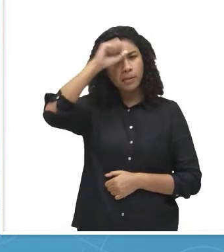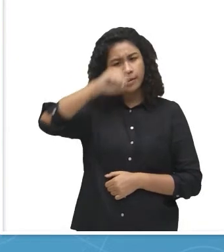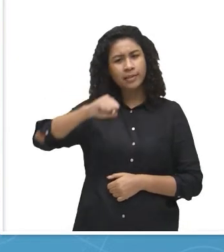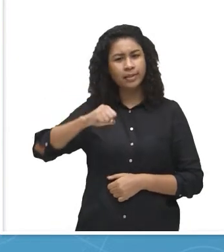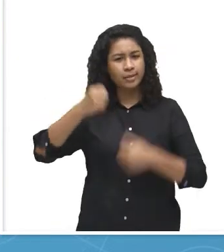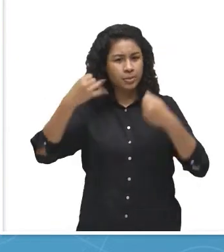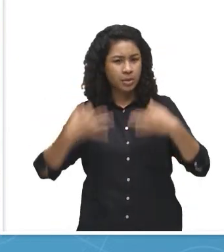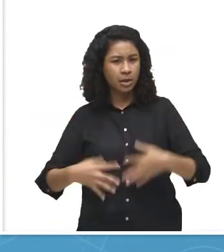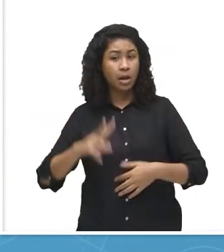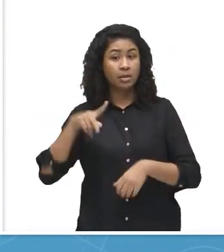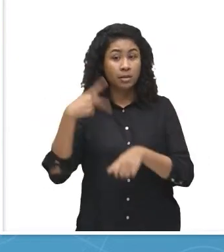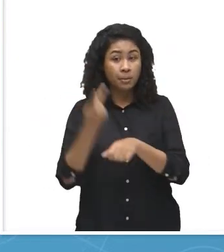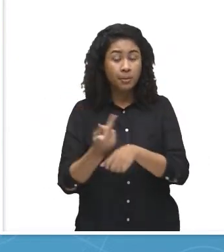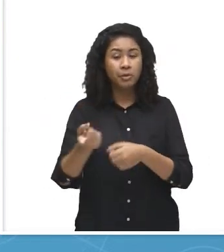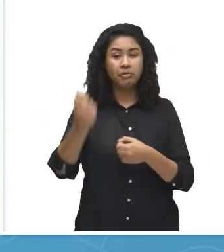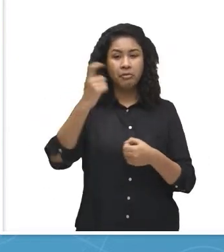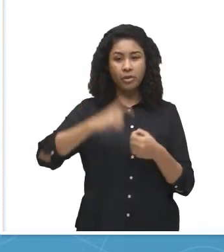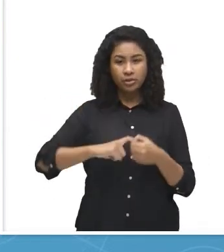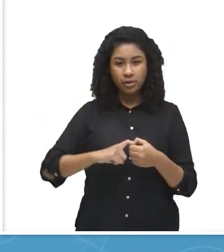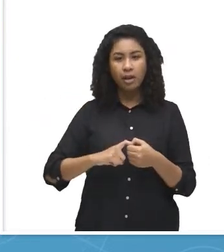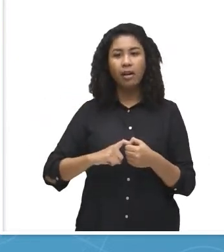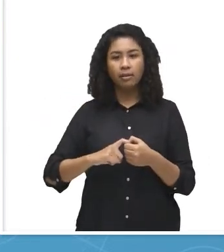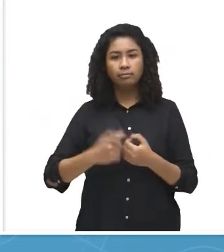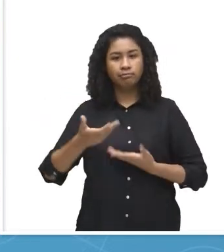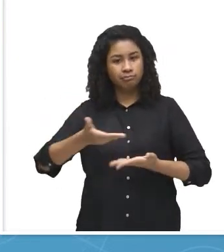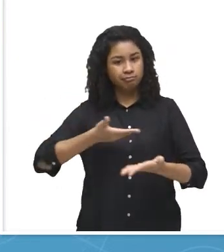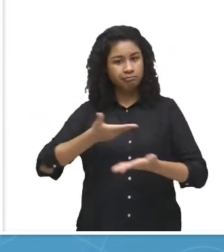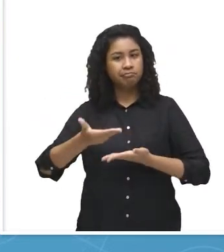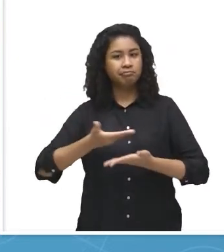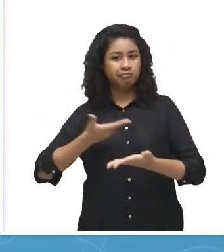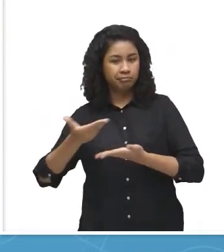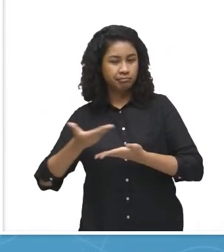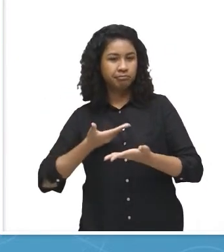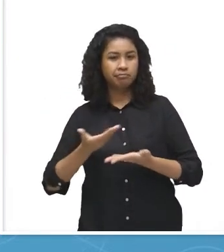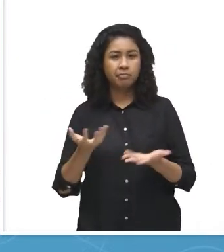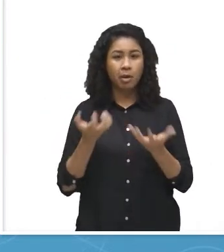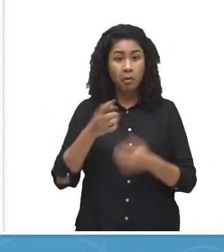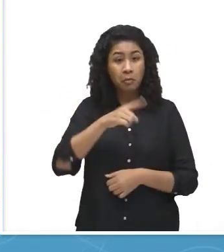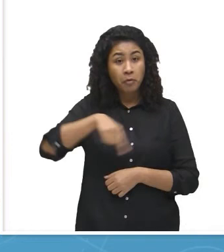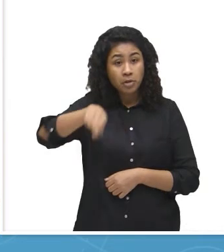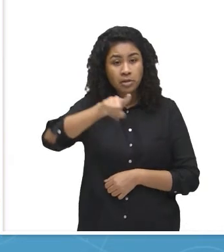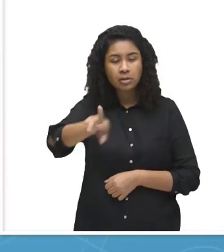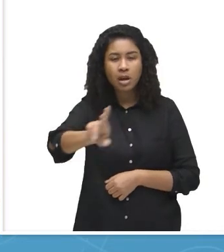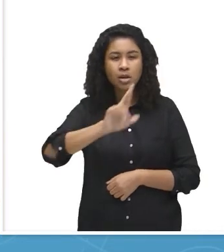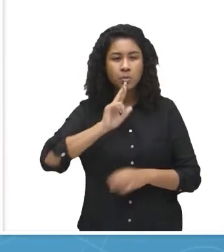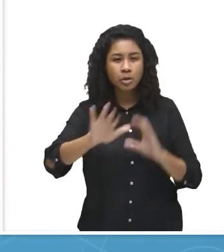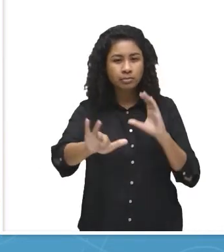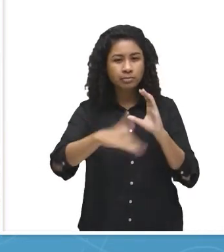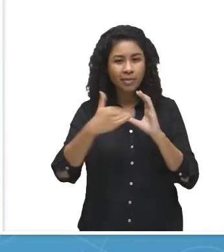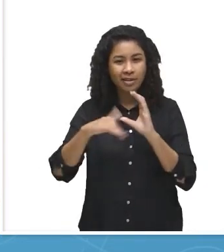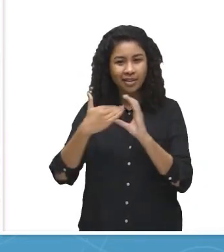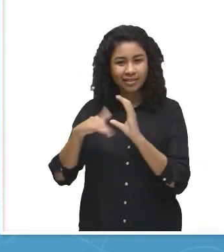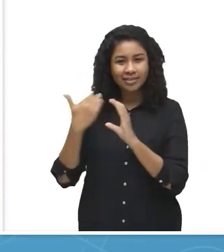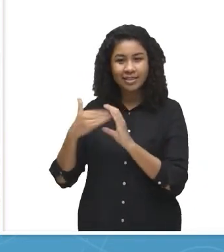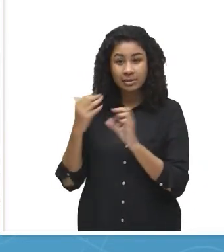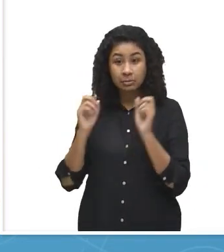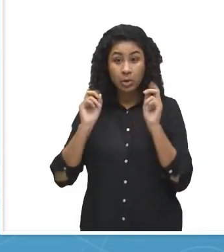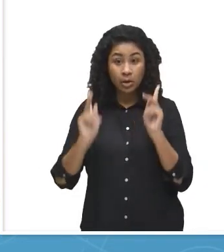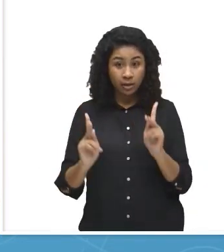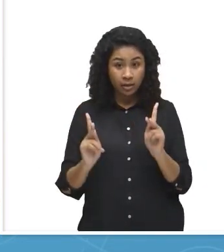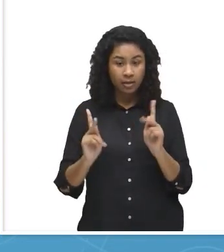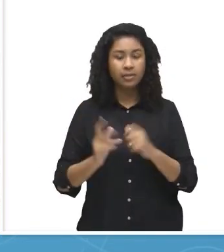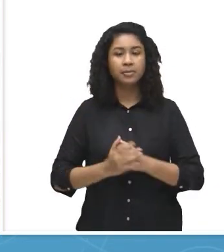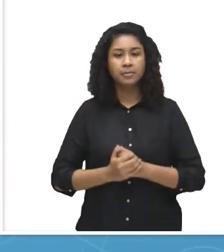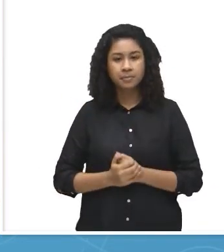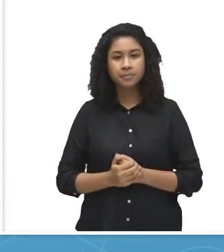Daqui a pouco a gente vai voltar para o nosso momento de interatividade. Eu quero que vocês enviem a resposta no chat. Nós vamos ler aqui ao vivo. E